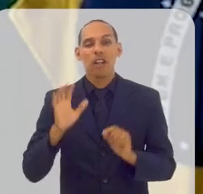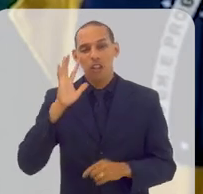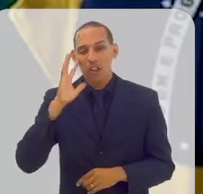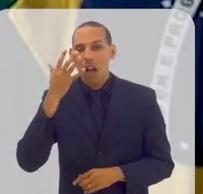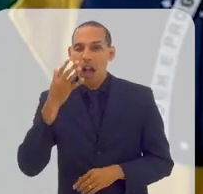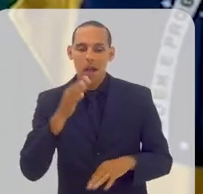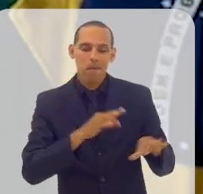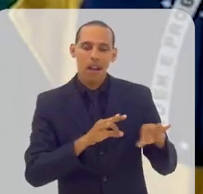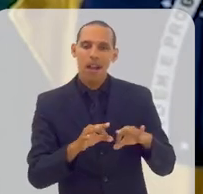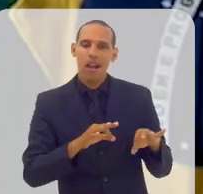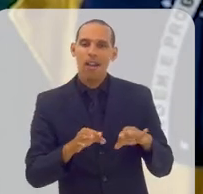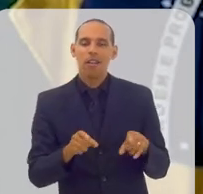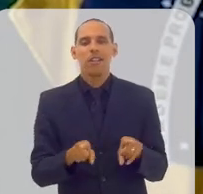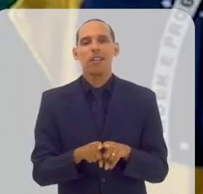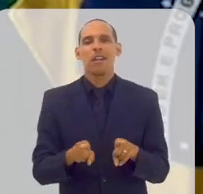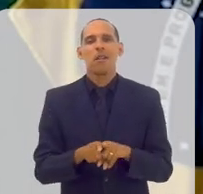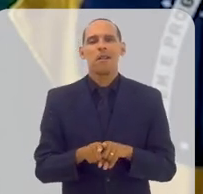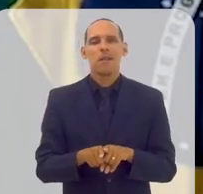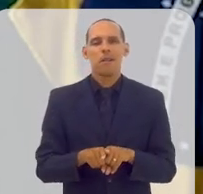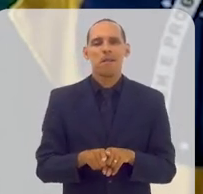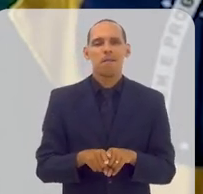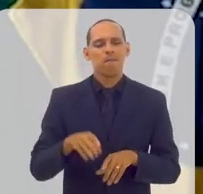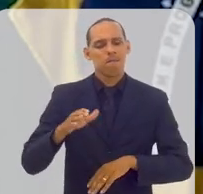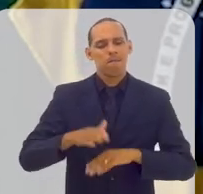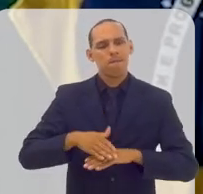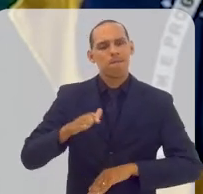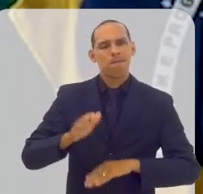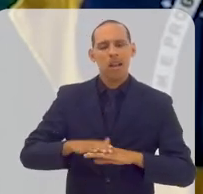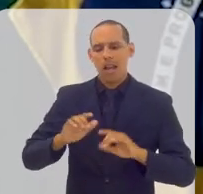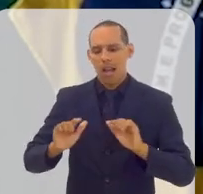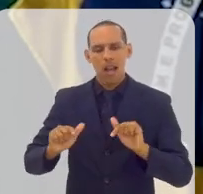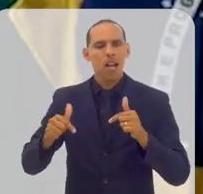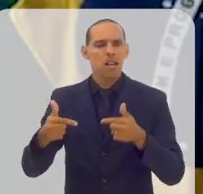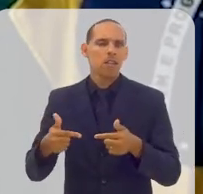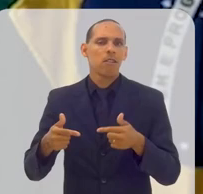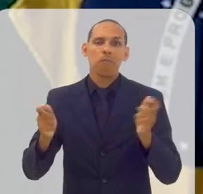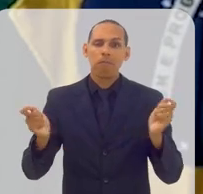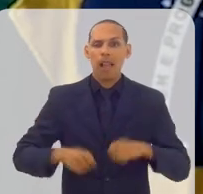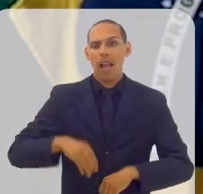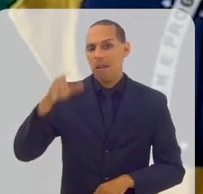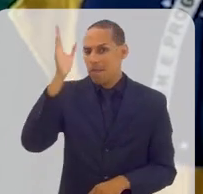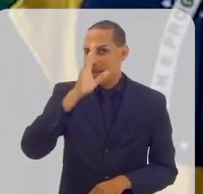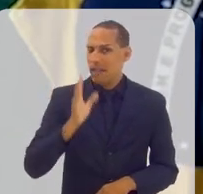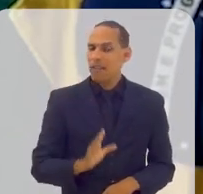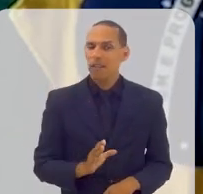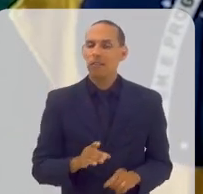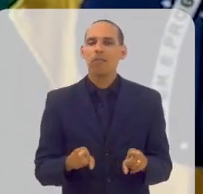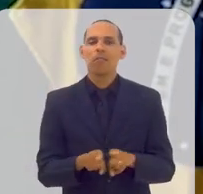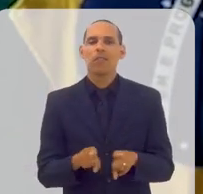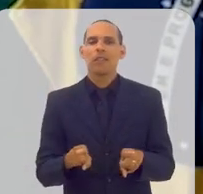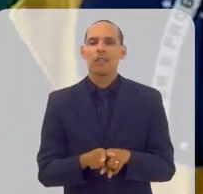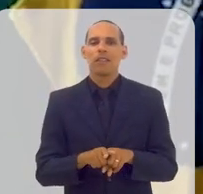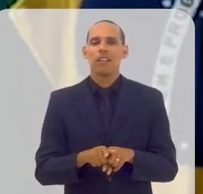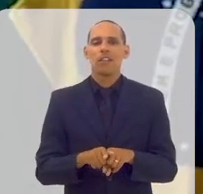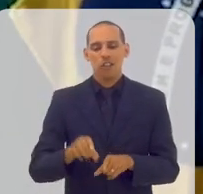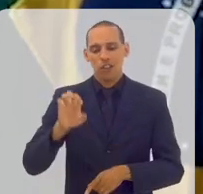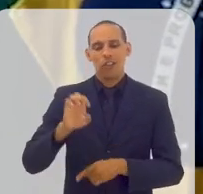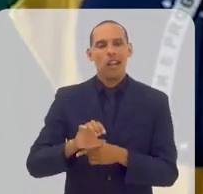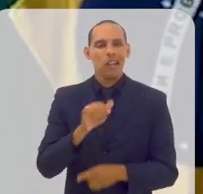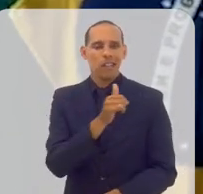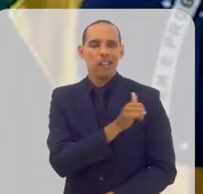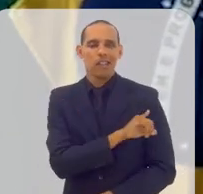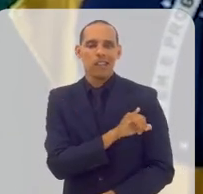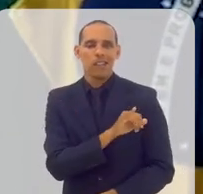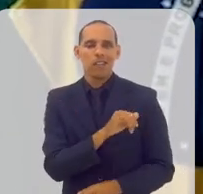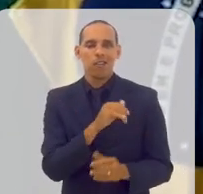de planejamento e execução de ações que permitam ao Brasil, e no caso o Estado do Rio